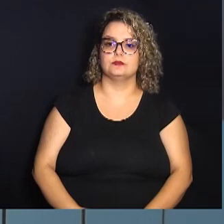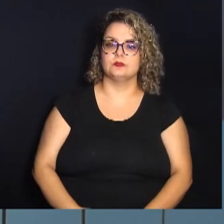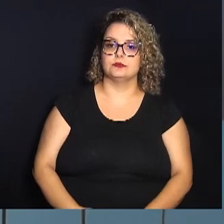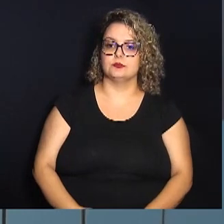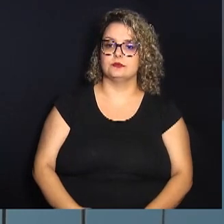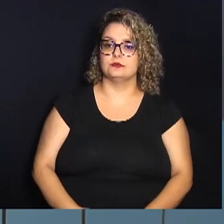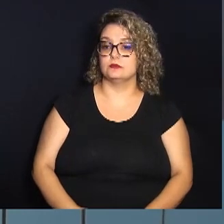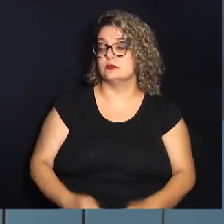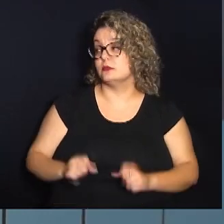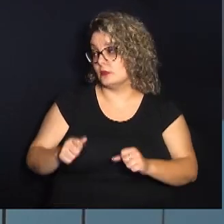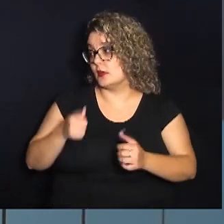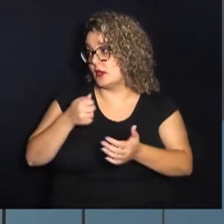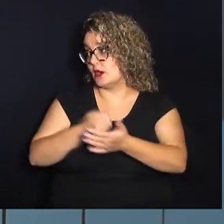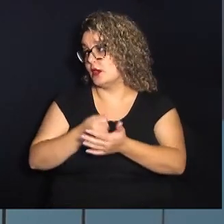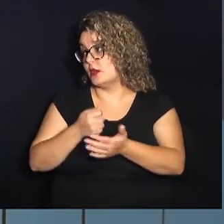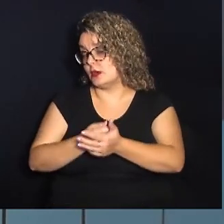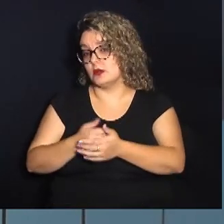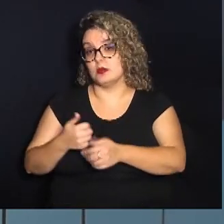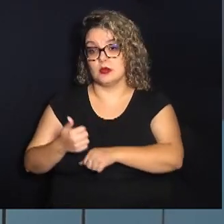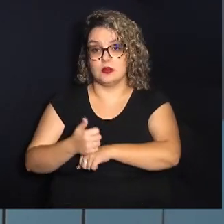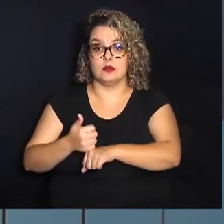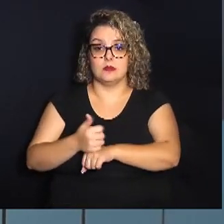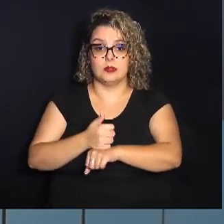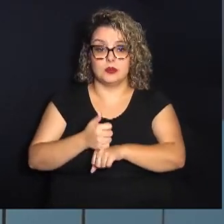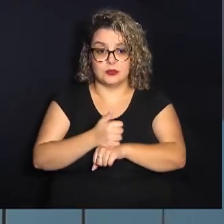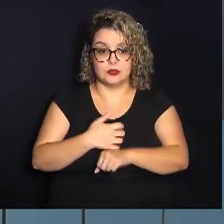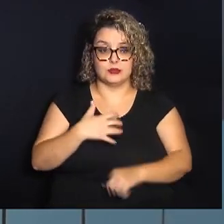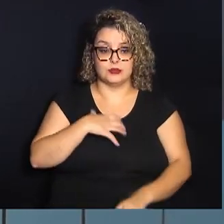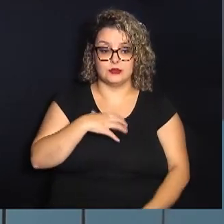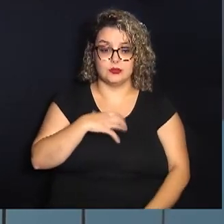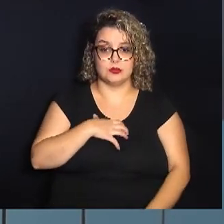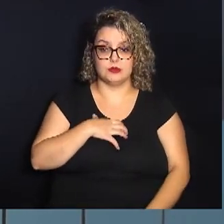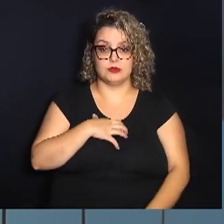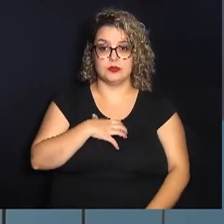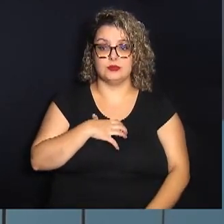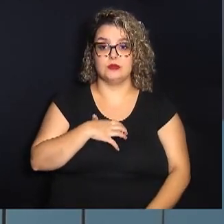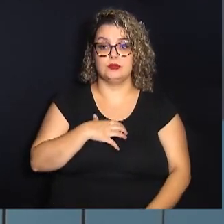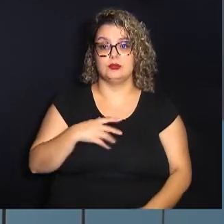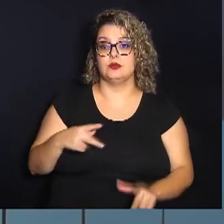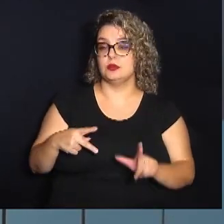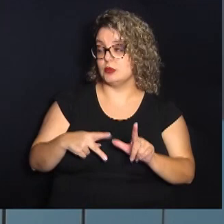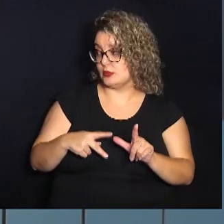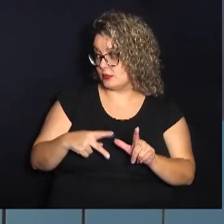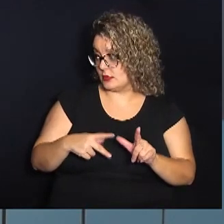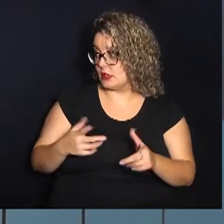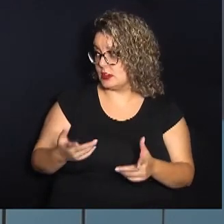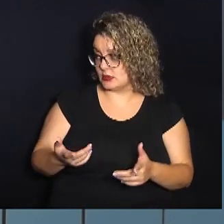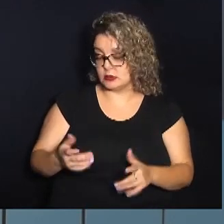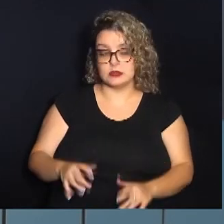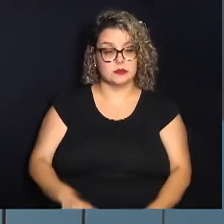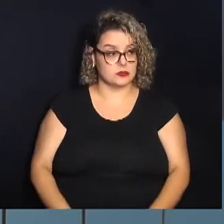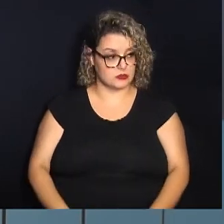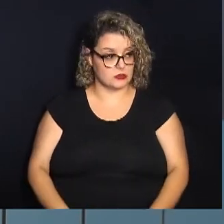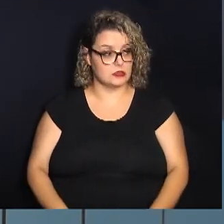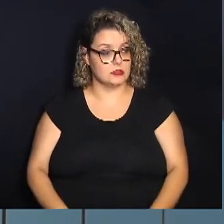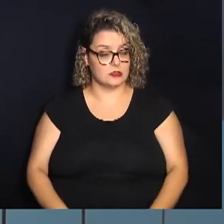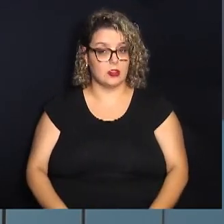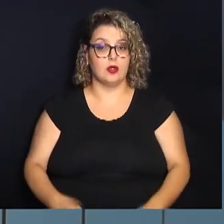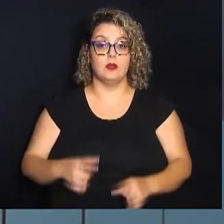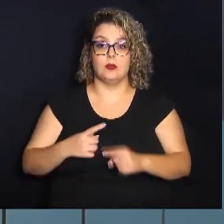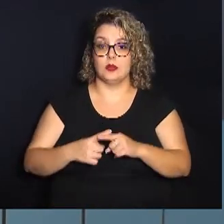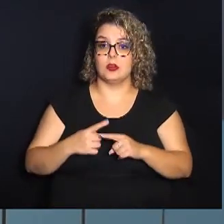pudesse garantir que esses profissionais tivessem a condição do passe livre, né? Porque eles fazem